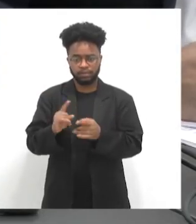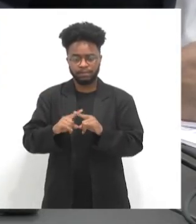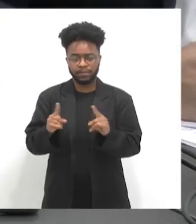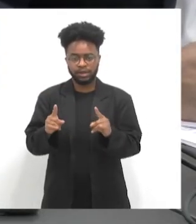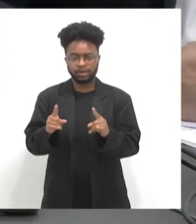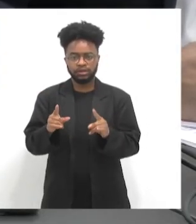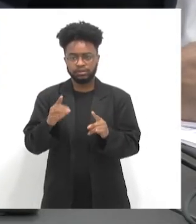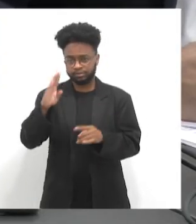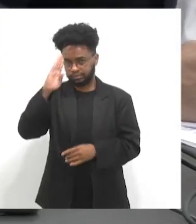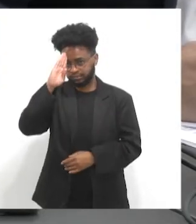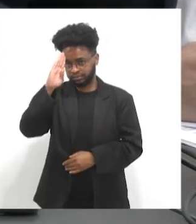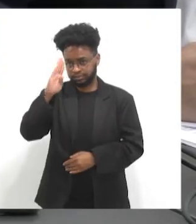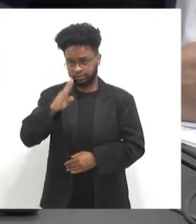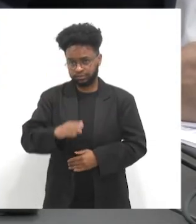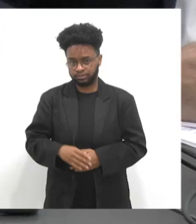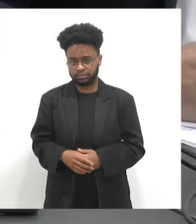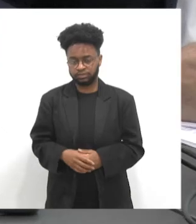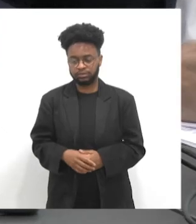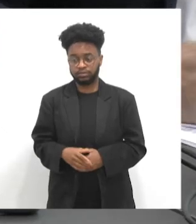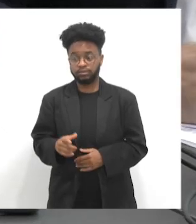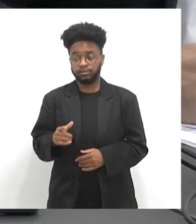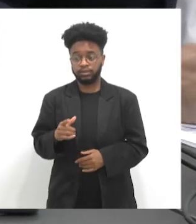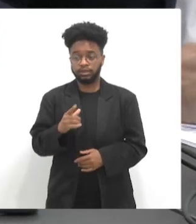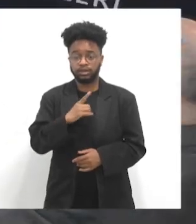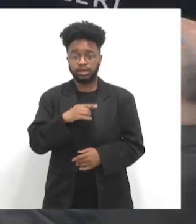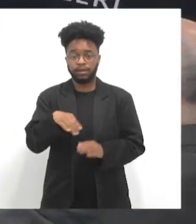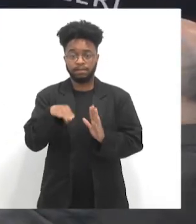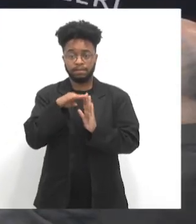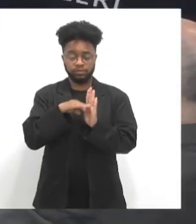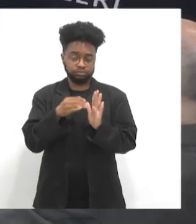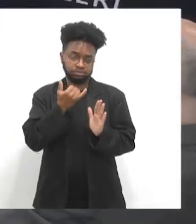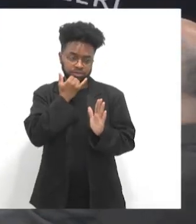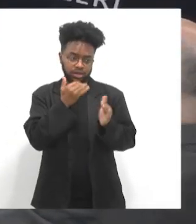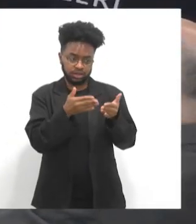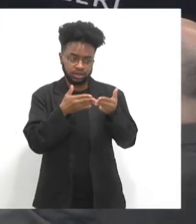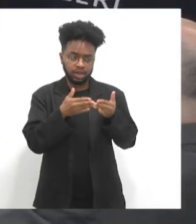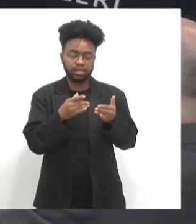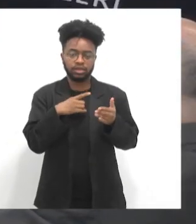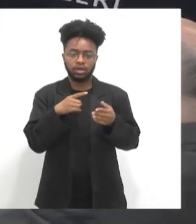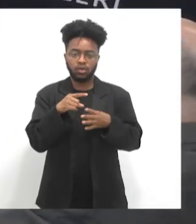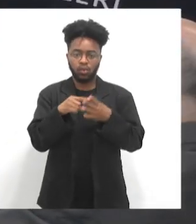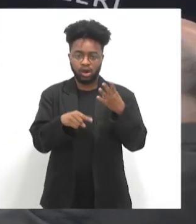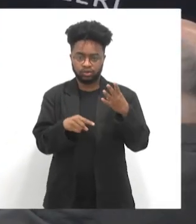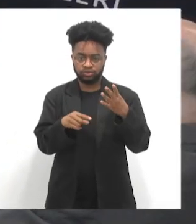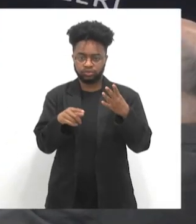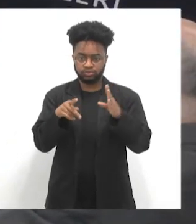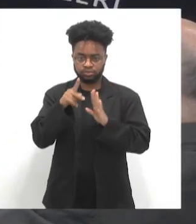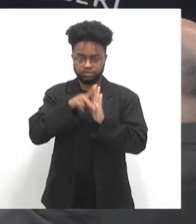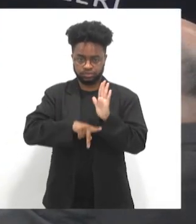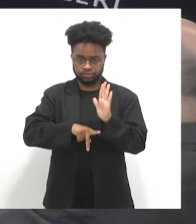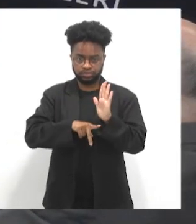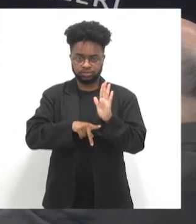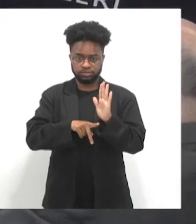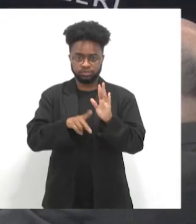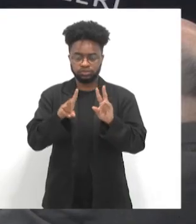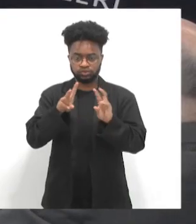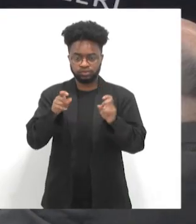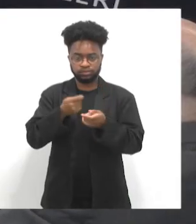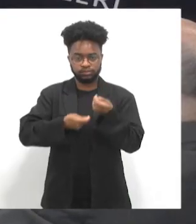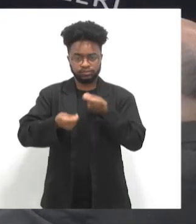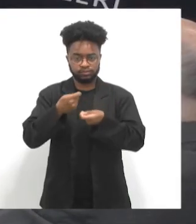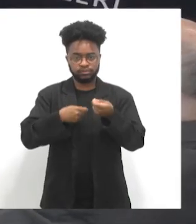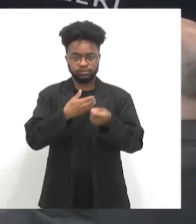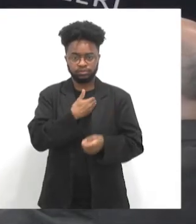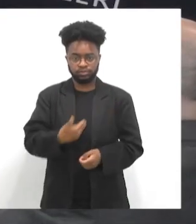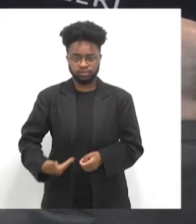Agora, principalmente... Mas a gente tem uma pauta, com sua licença, são 4 projetos de finanças públicas. Exato.